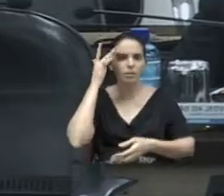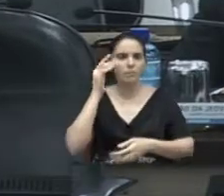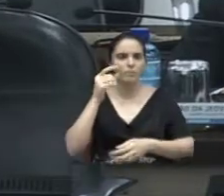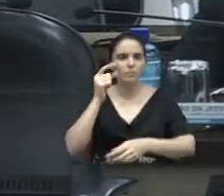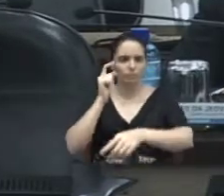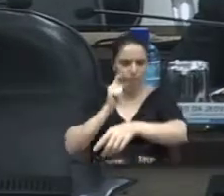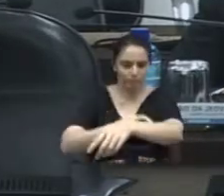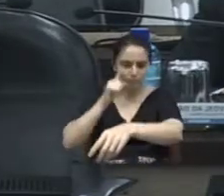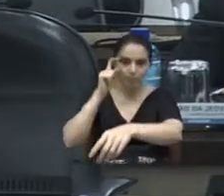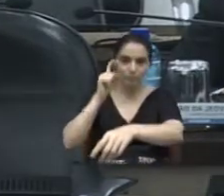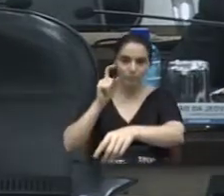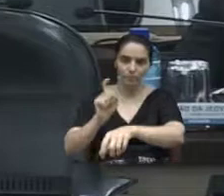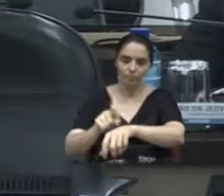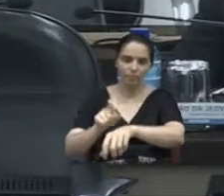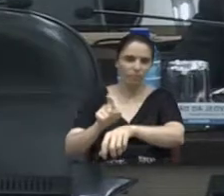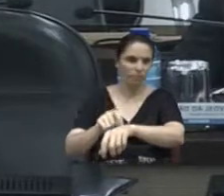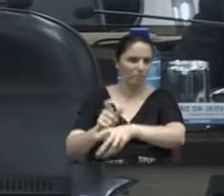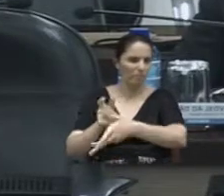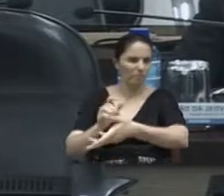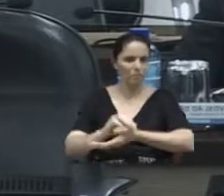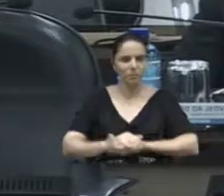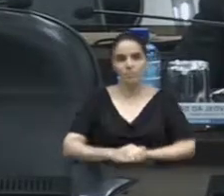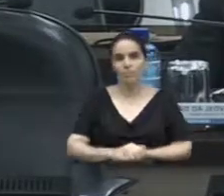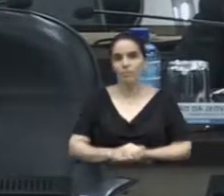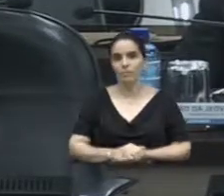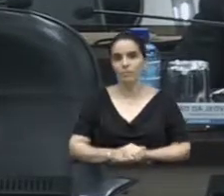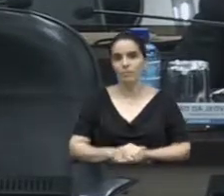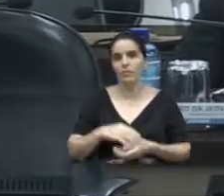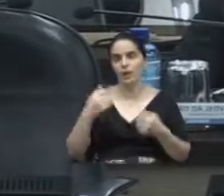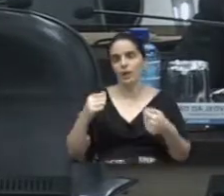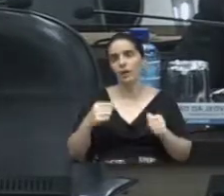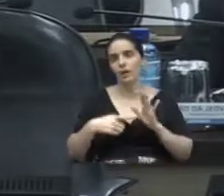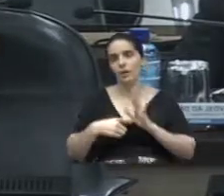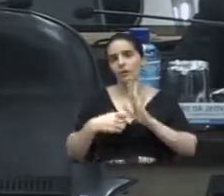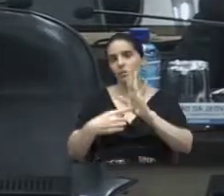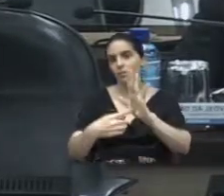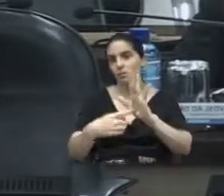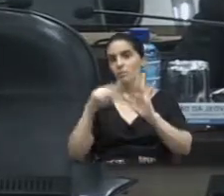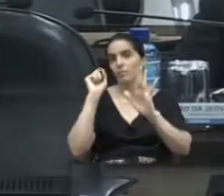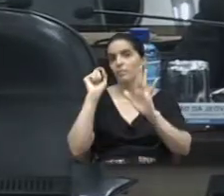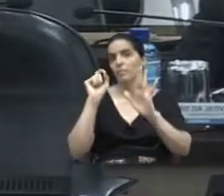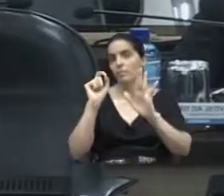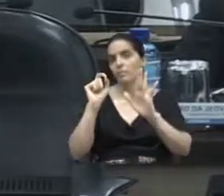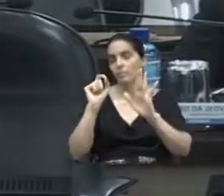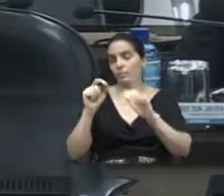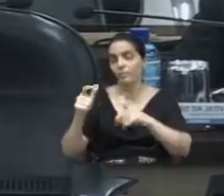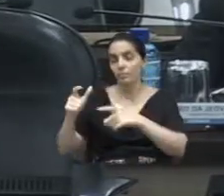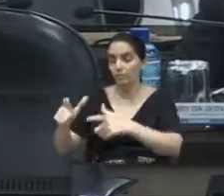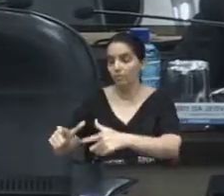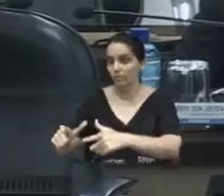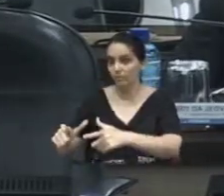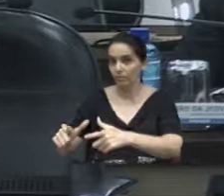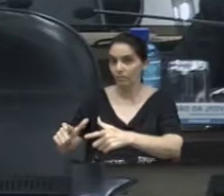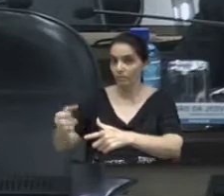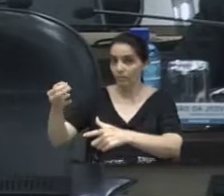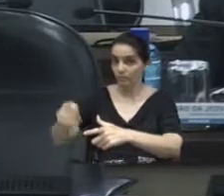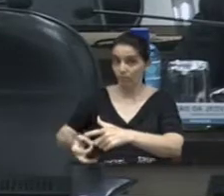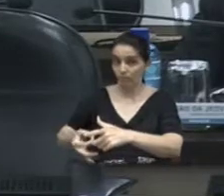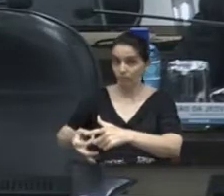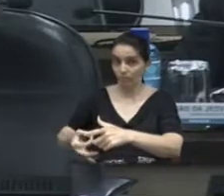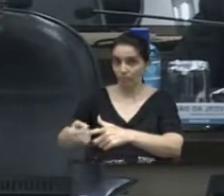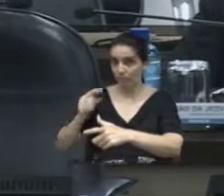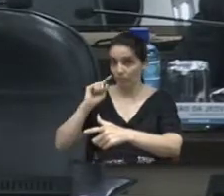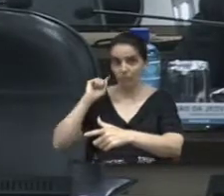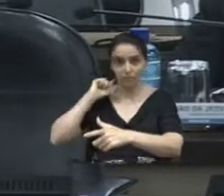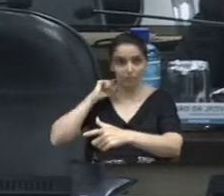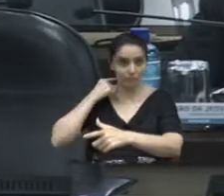nós temos que destacar aqui que, se nós não temos um bom descarte, se nós não temos uma boa logística, como a vereadora Lu falou,